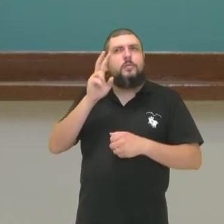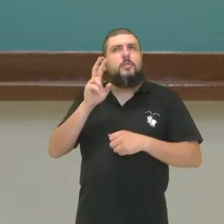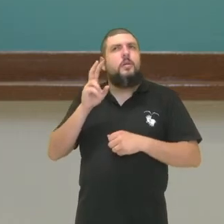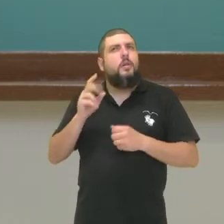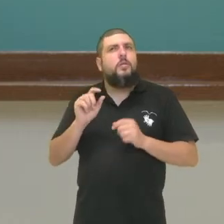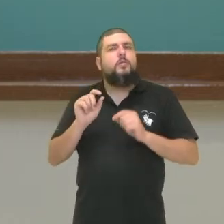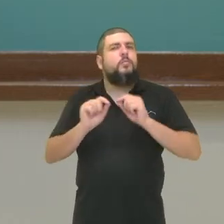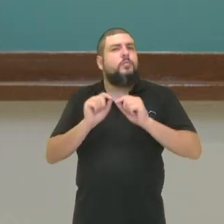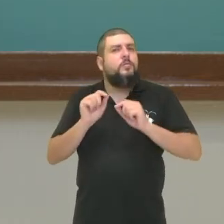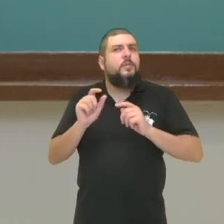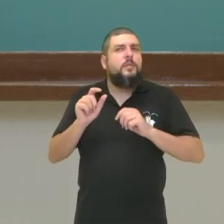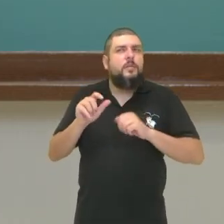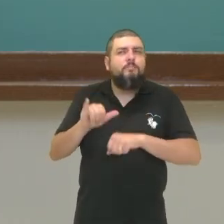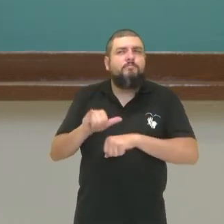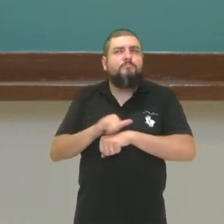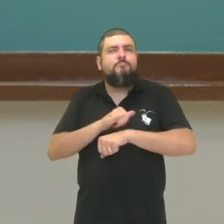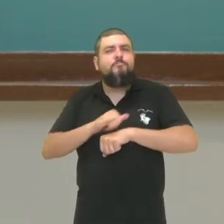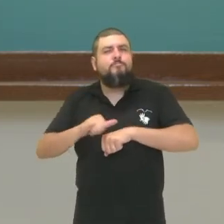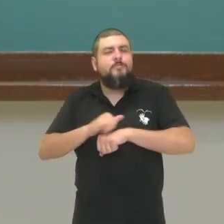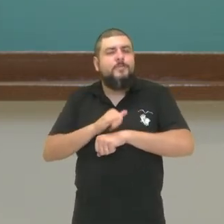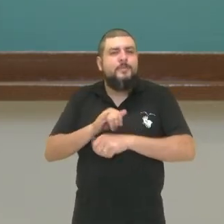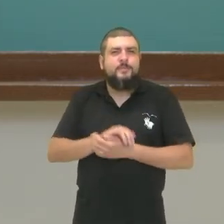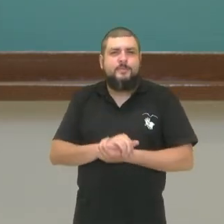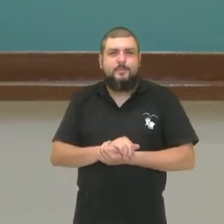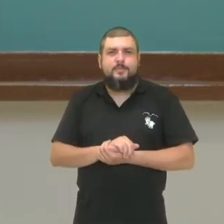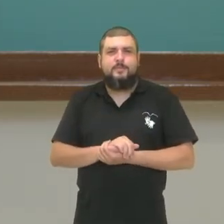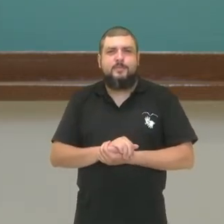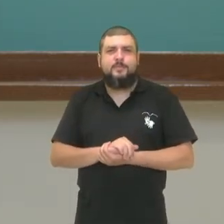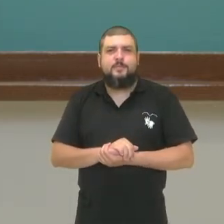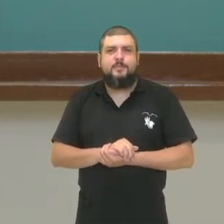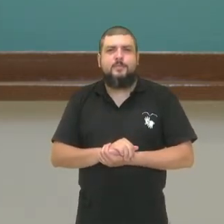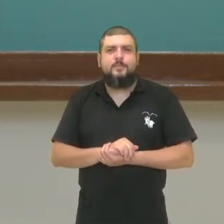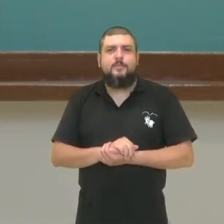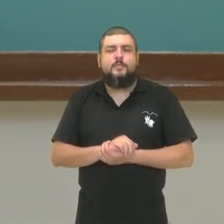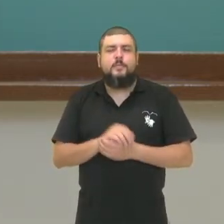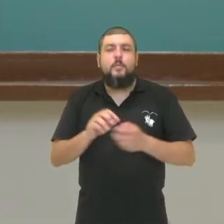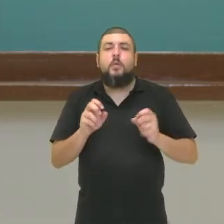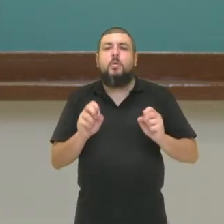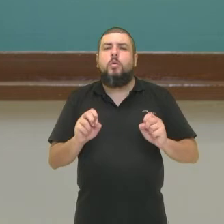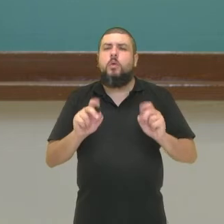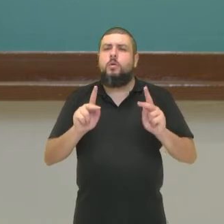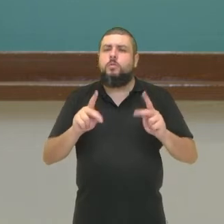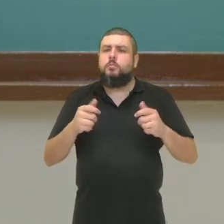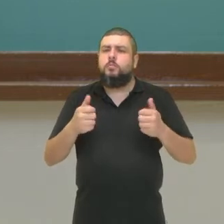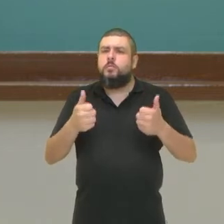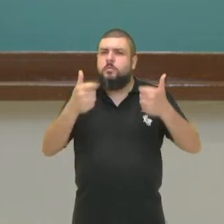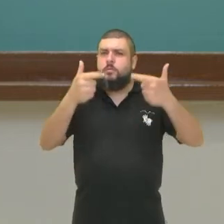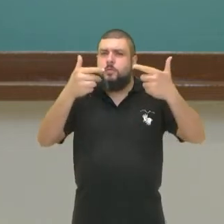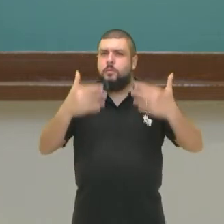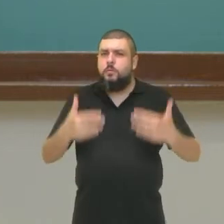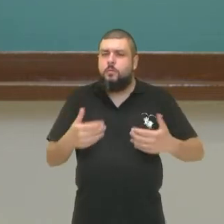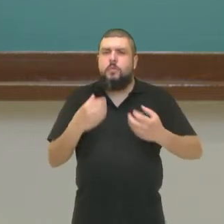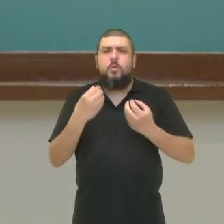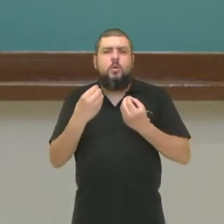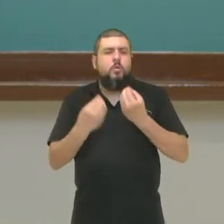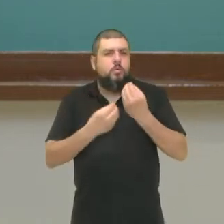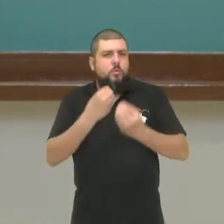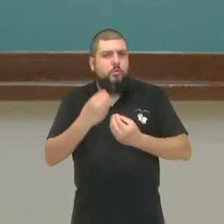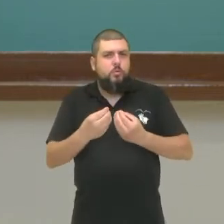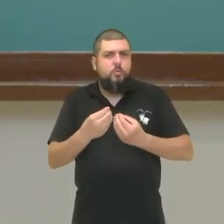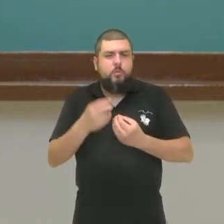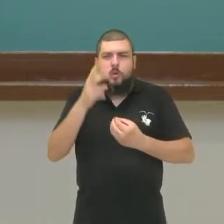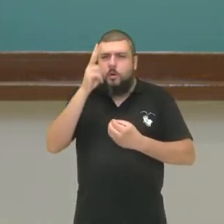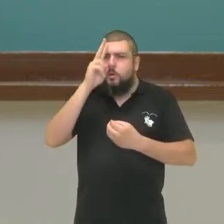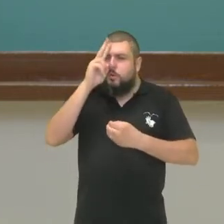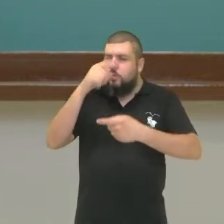Elegeram a melhor história? Então vamos continuar. Vamos falar um pouquinho da história da improvisação, como que